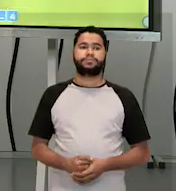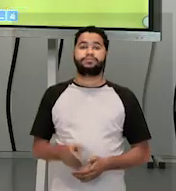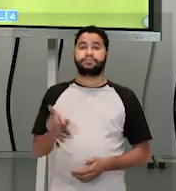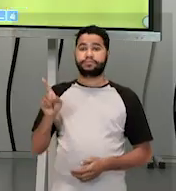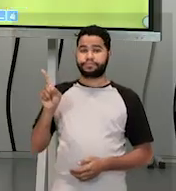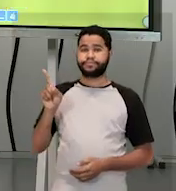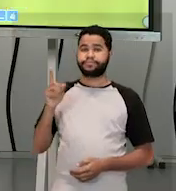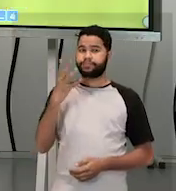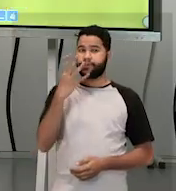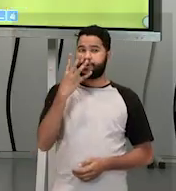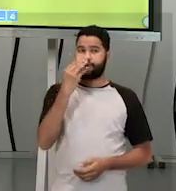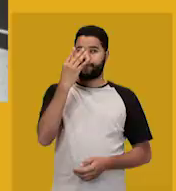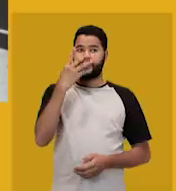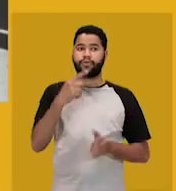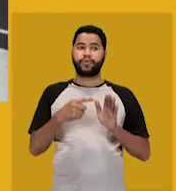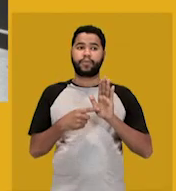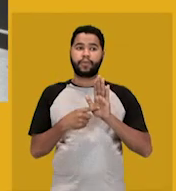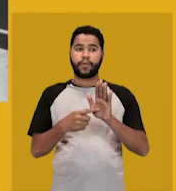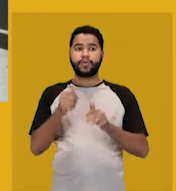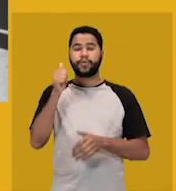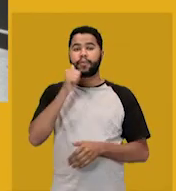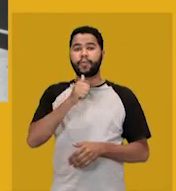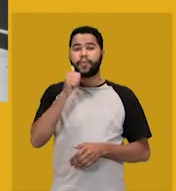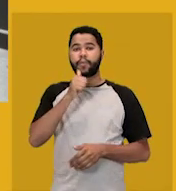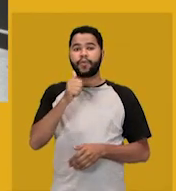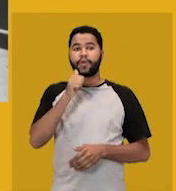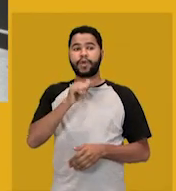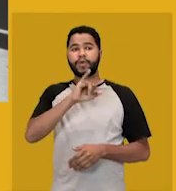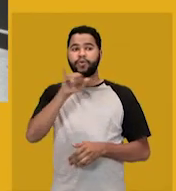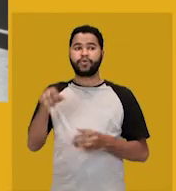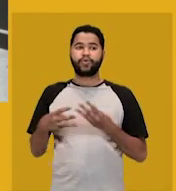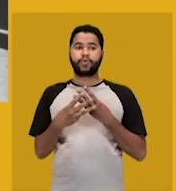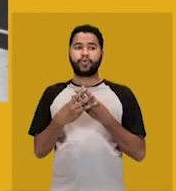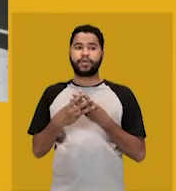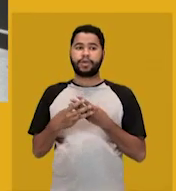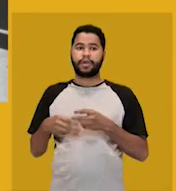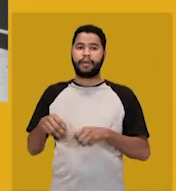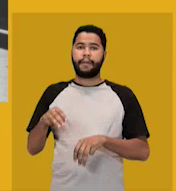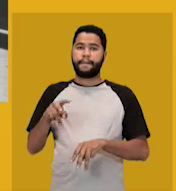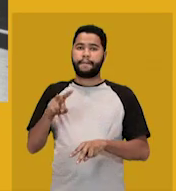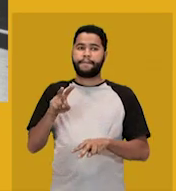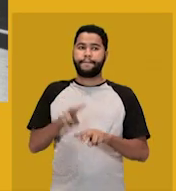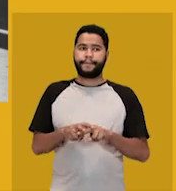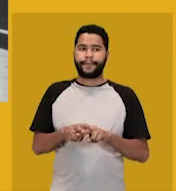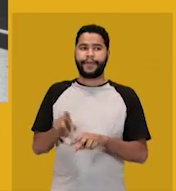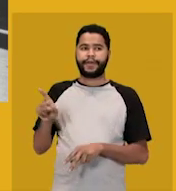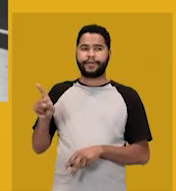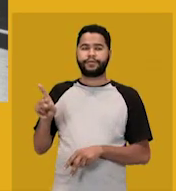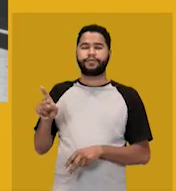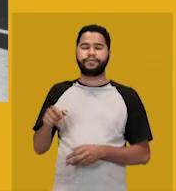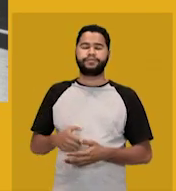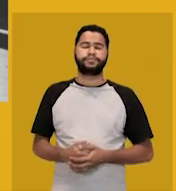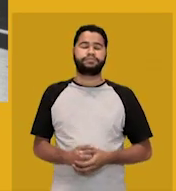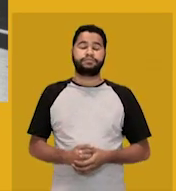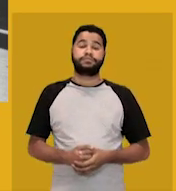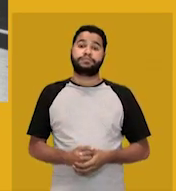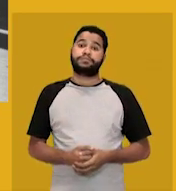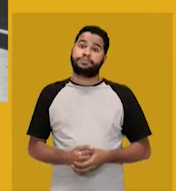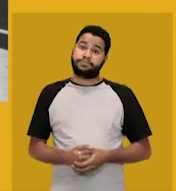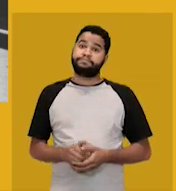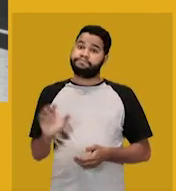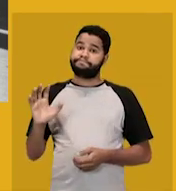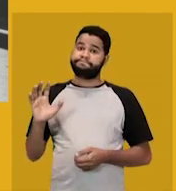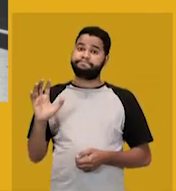outra foto, ela mostra que mulheres judias presas no gueto de Budapeste, na Hungria. Também é mais uma